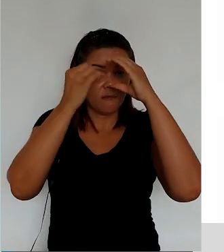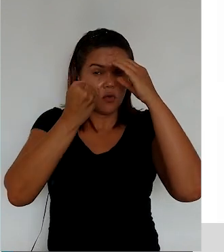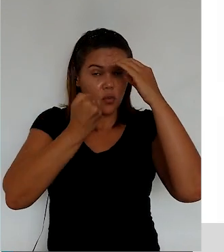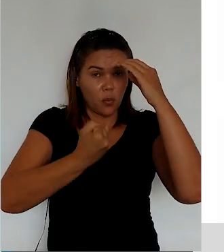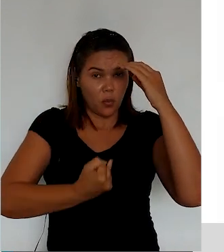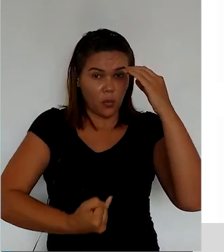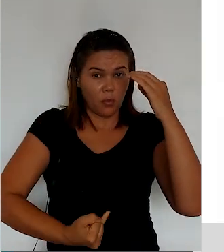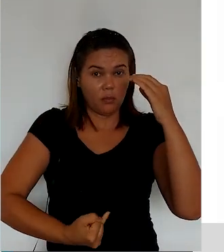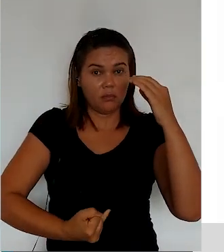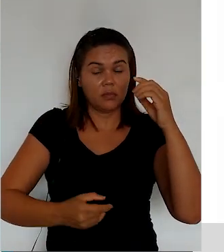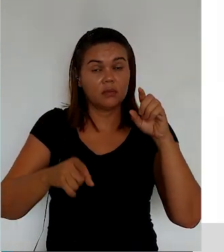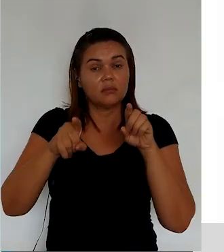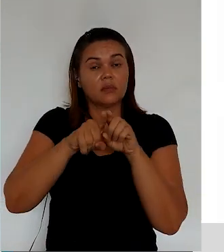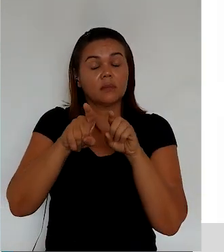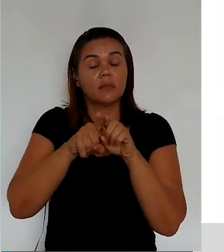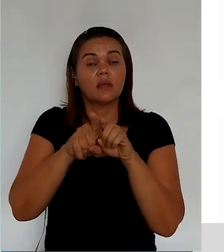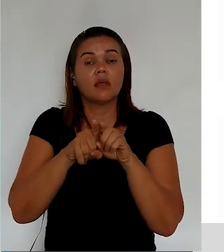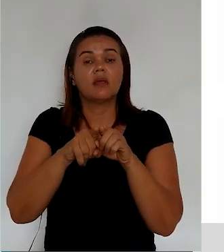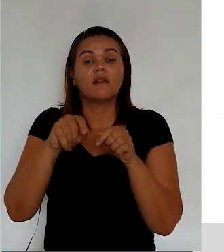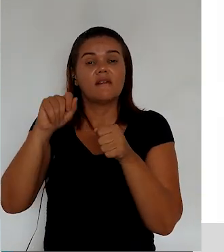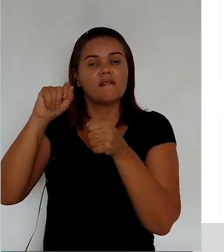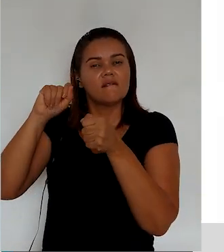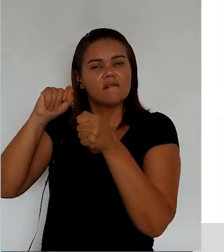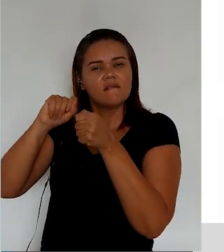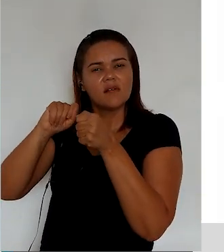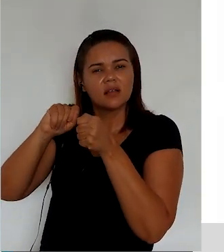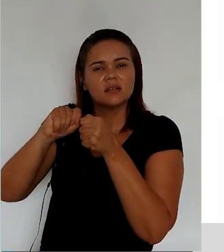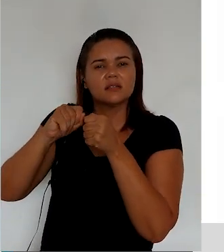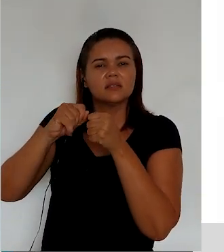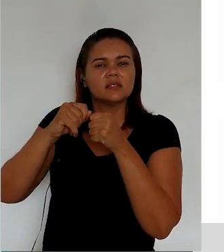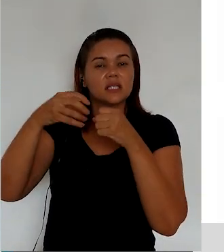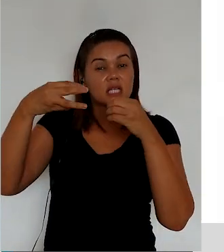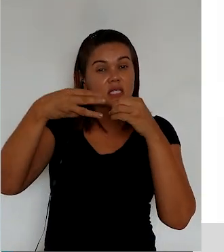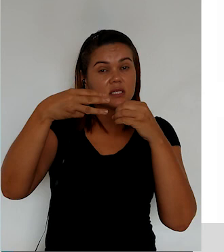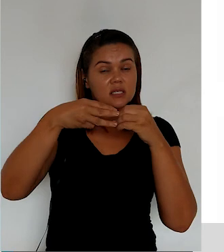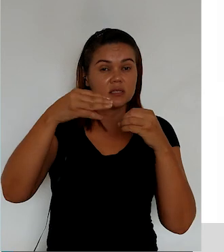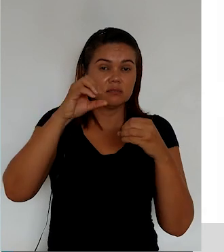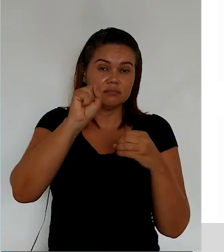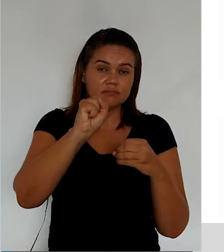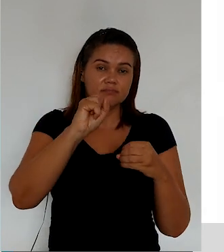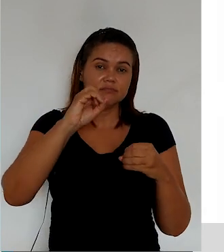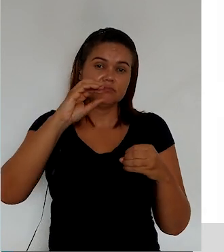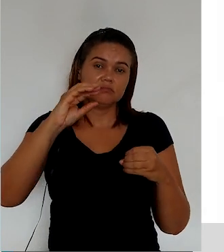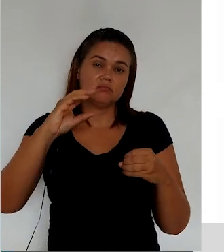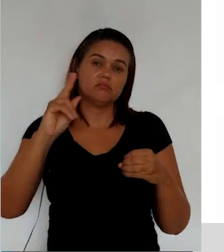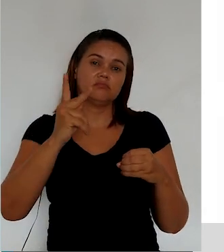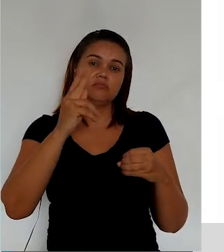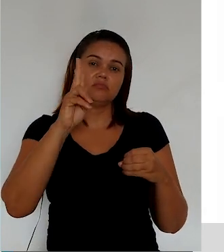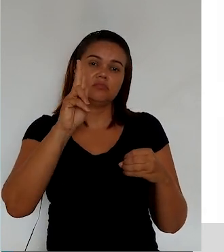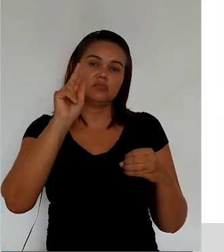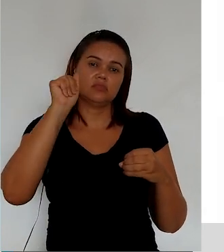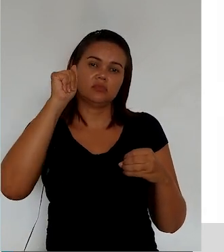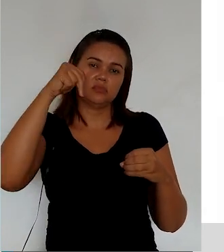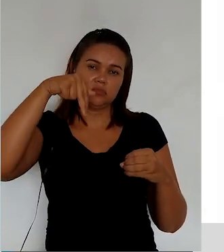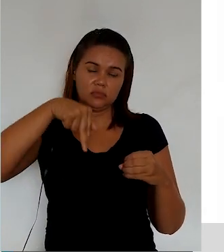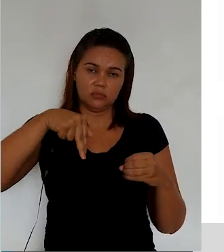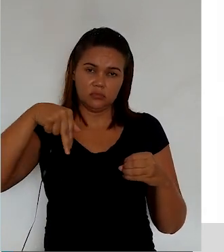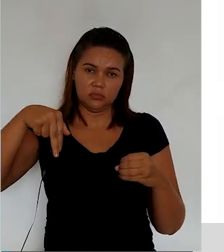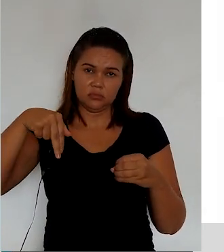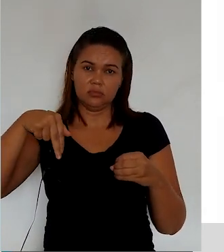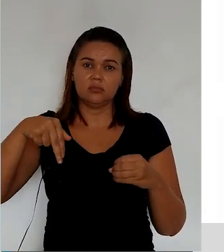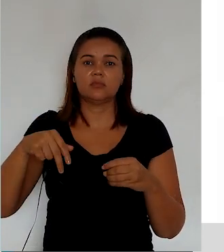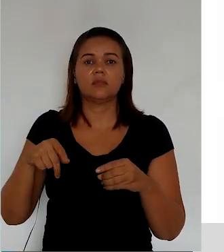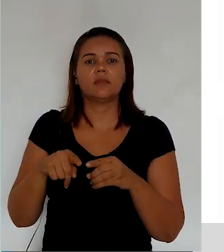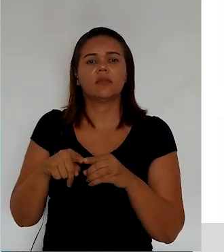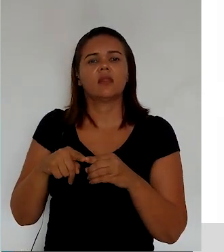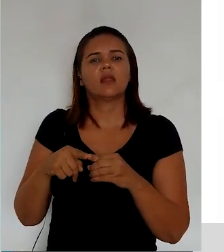pelas células de Schwann, os mecanismos envolvidos no sistema nervoso central